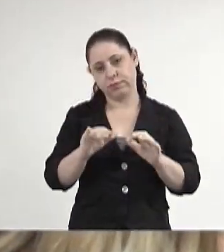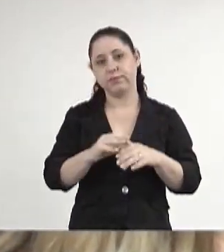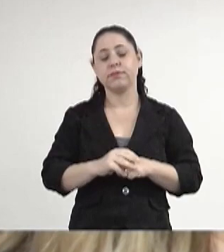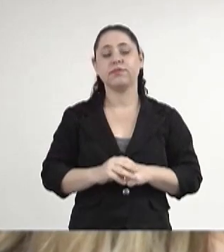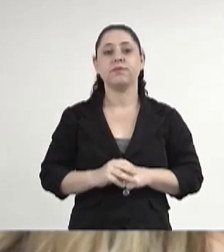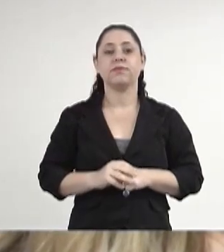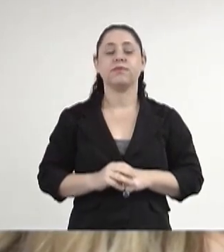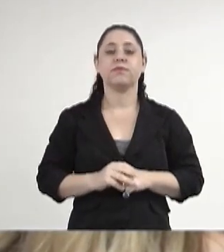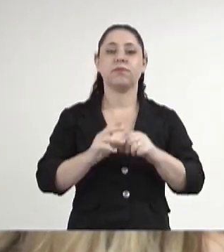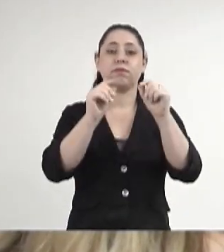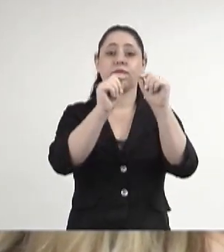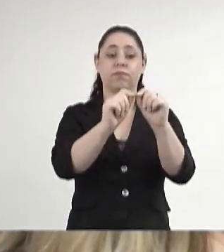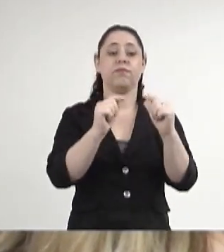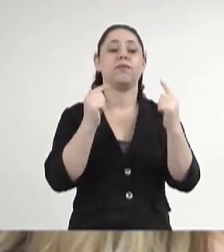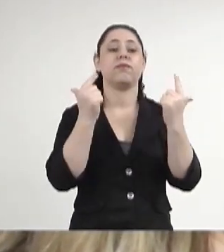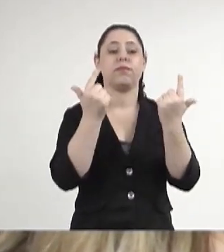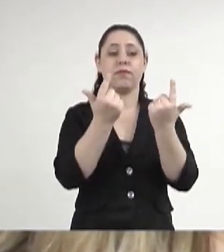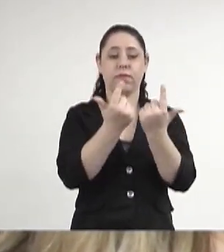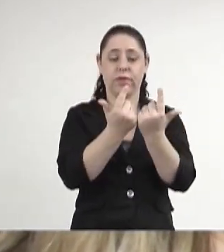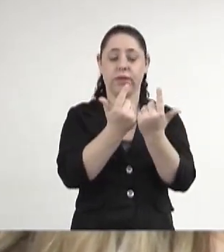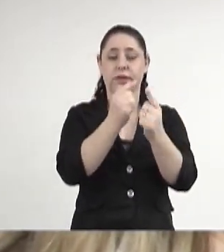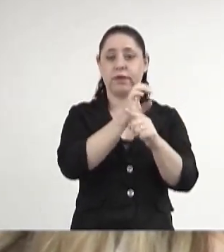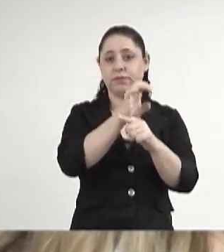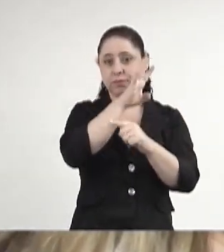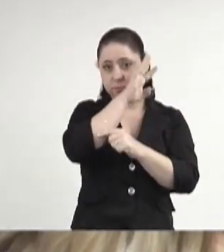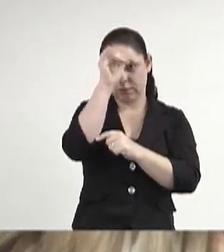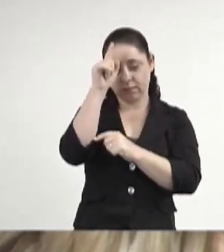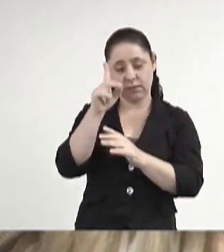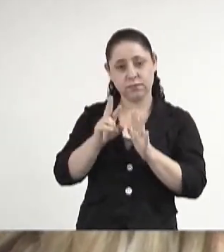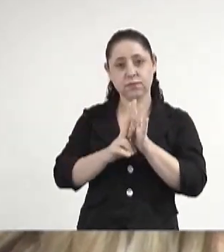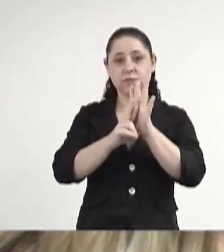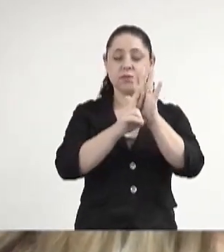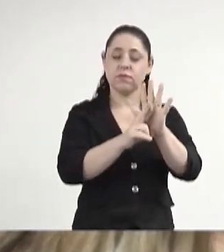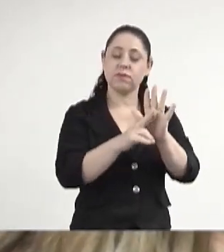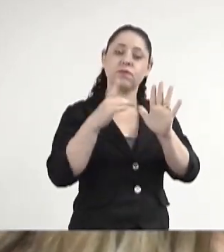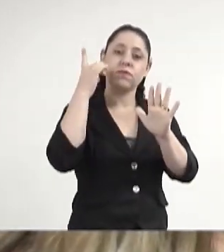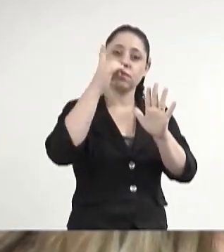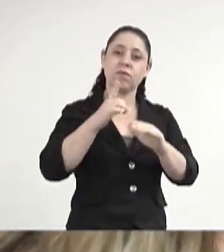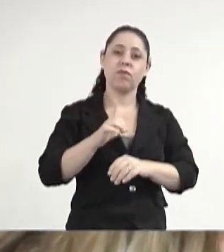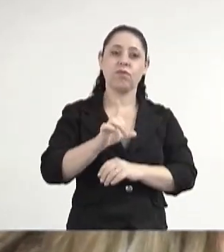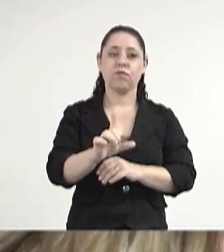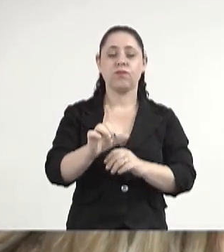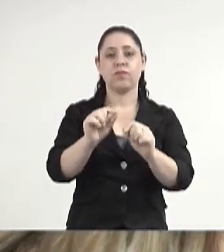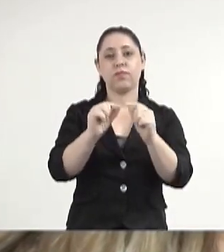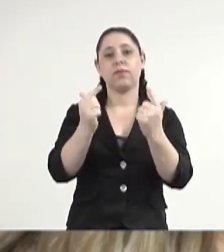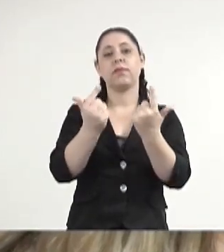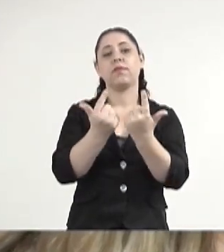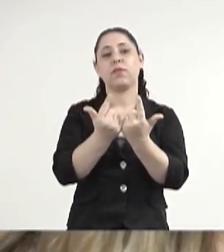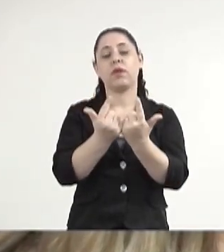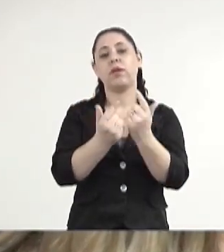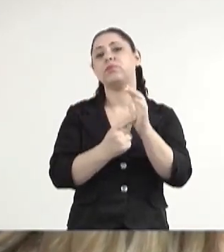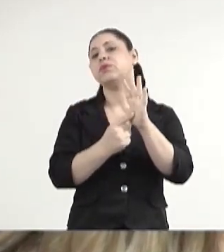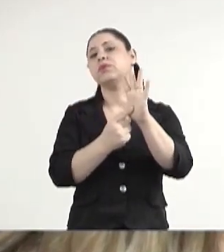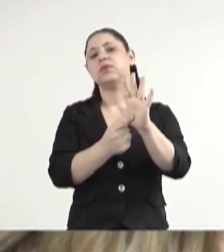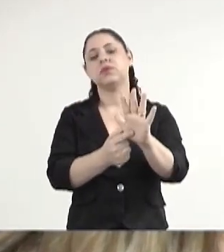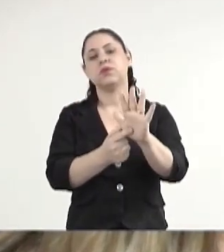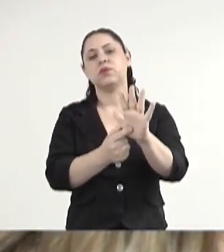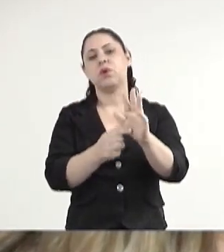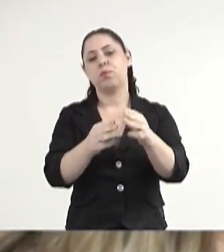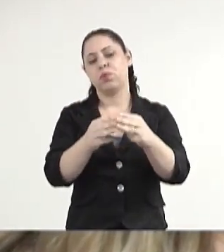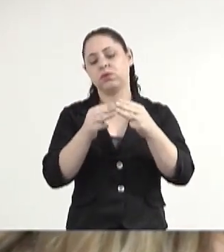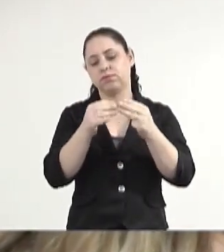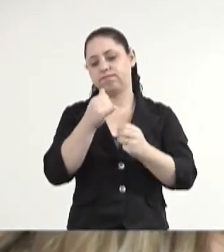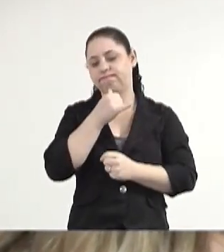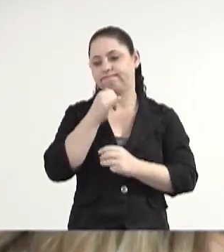seguintes termos. A Assembleia Legislativa de Mato Grosso do Sul vem, através do deputado Lucas de Lima e dessa Casa de Leis, apresentar a